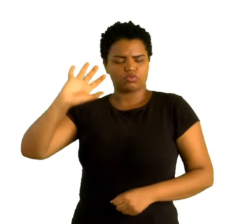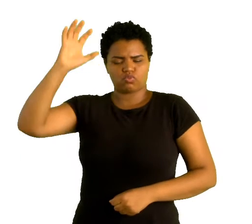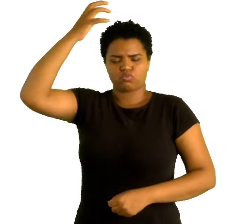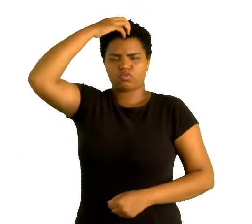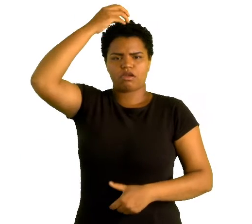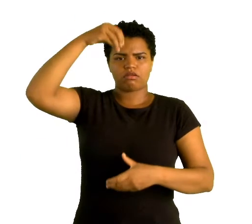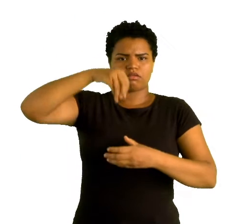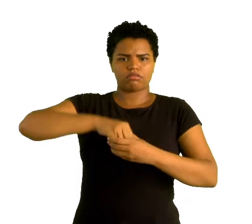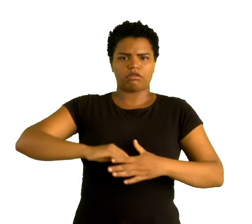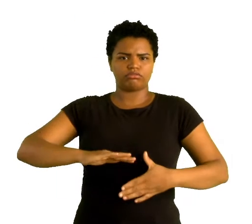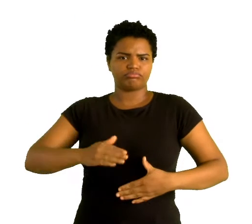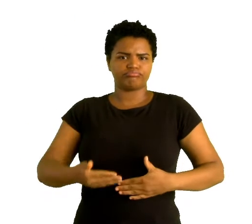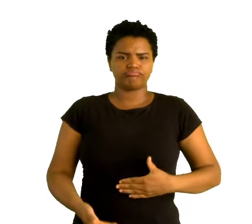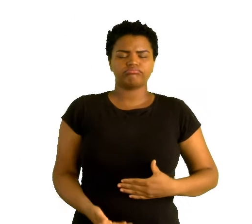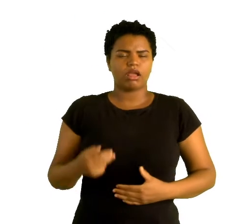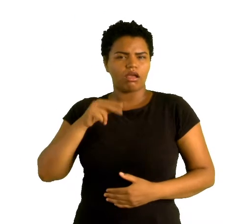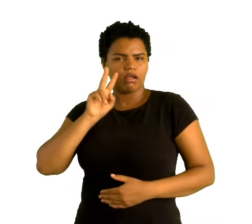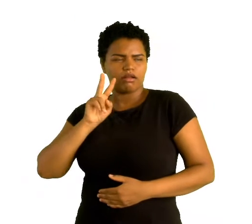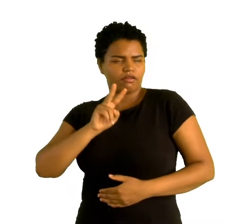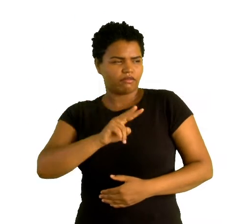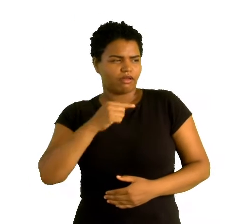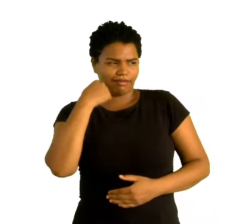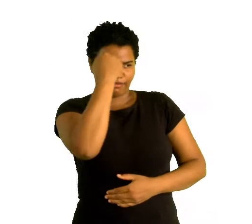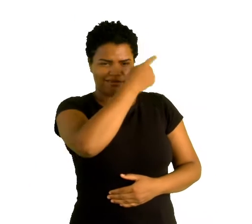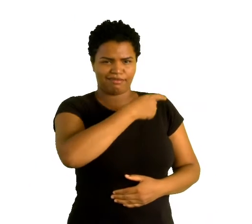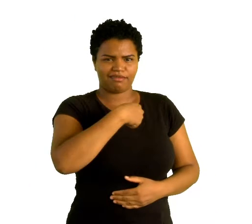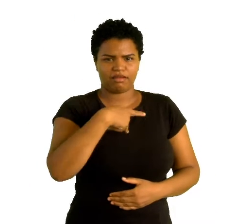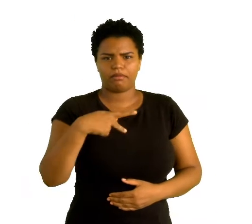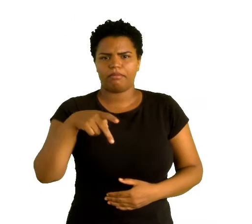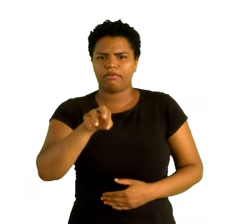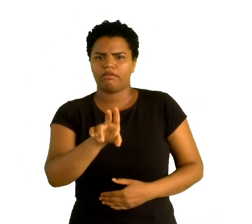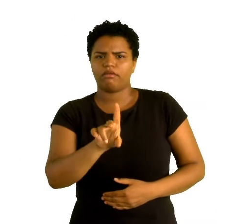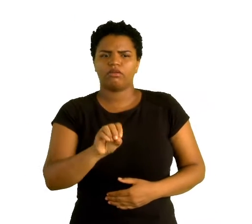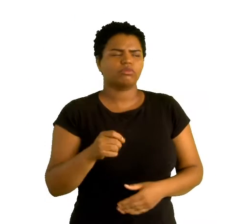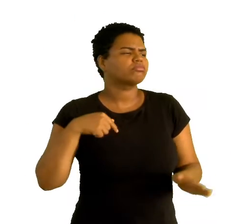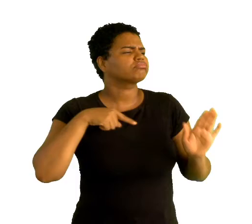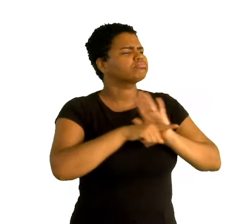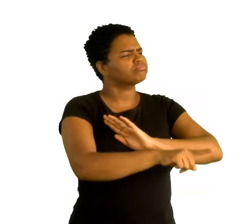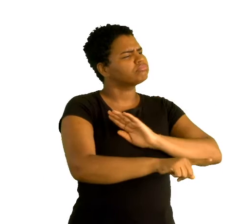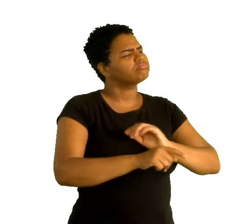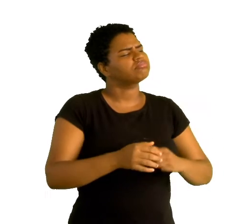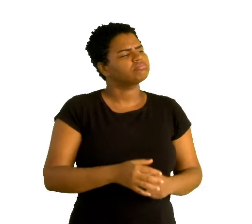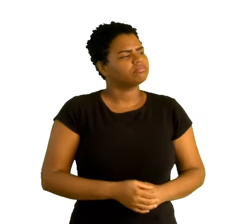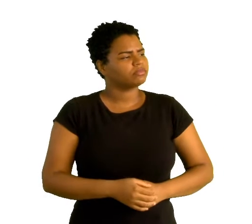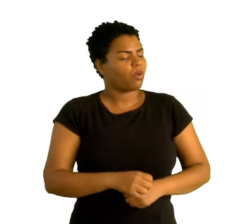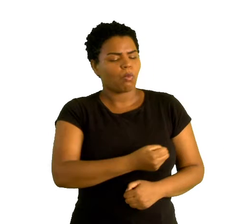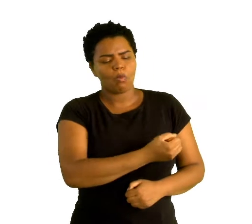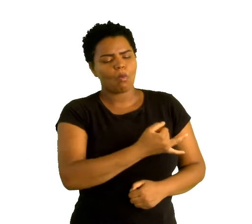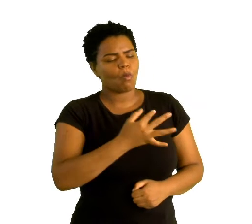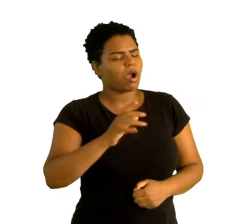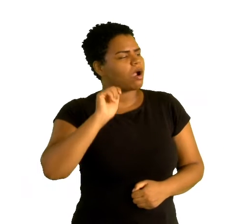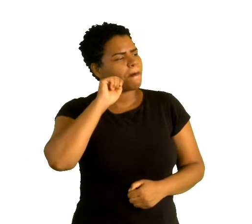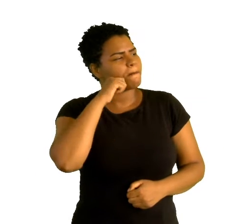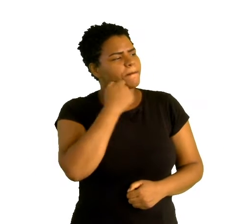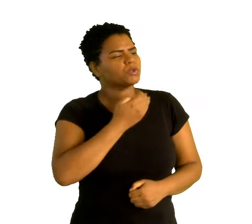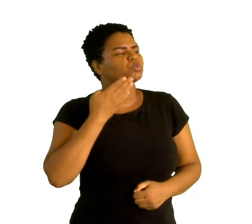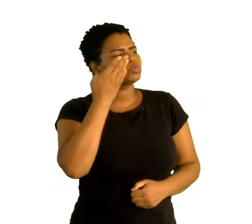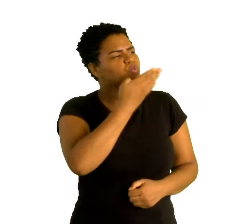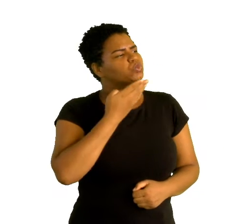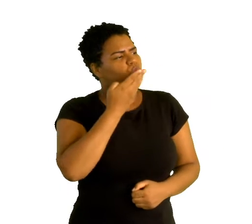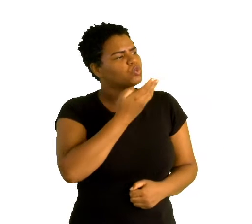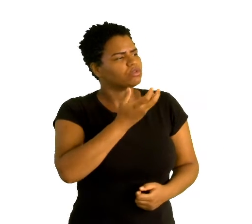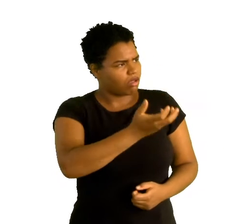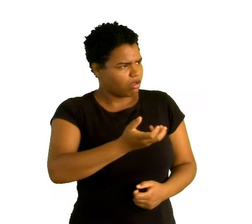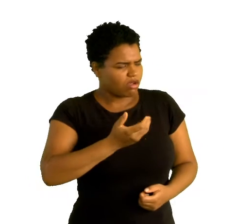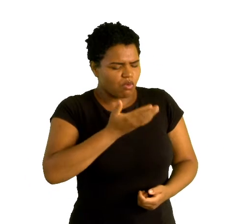de mofa, vendo a cara de Pedro Malazarte, perguntou-lhe: quantos pães e doces seriam necessários para matar